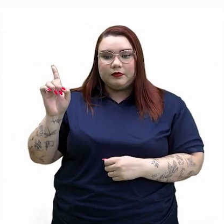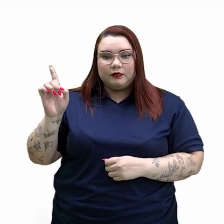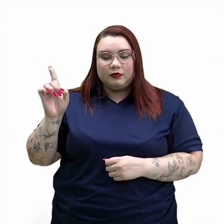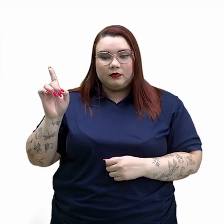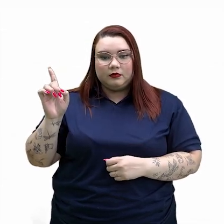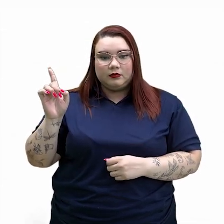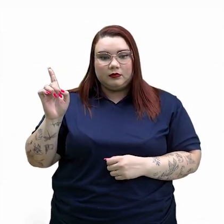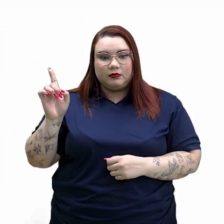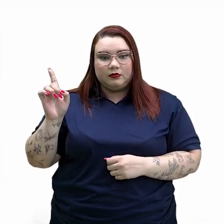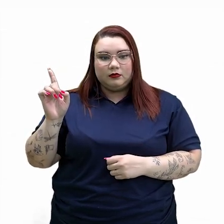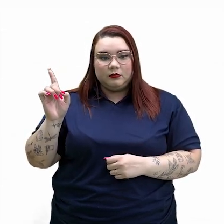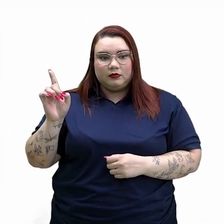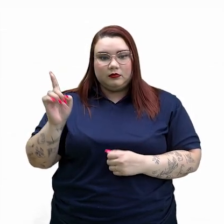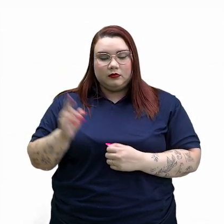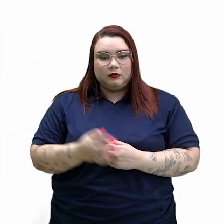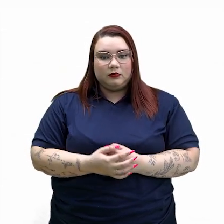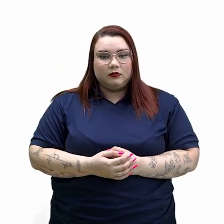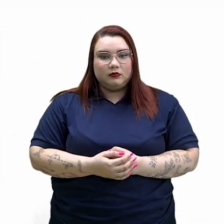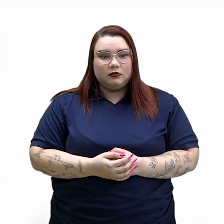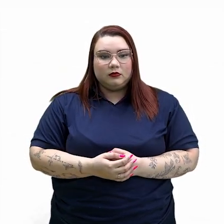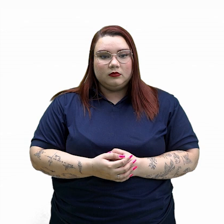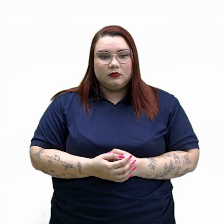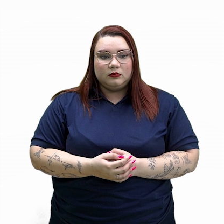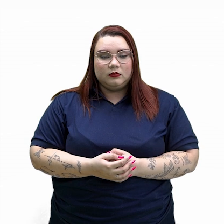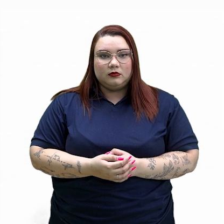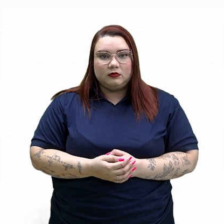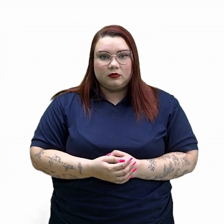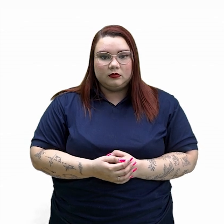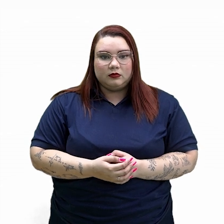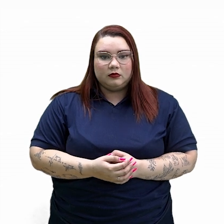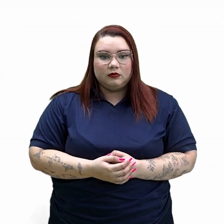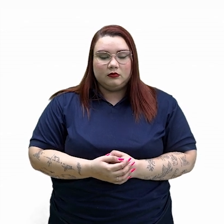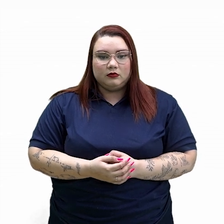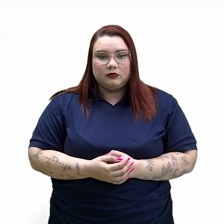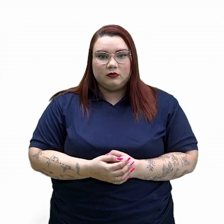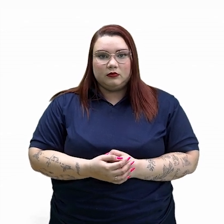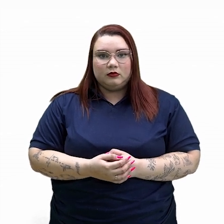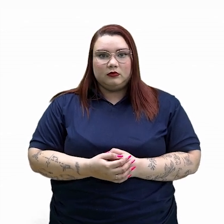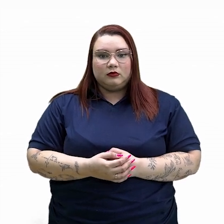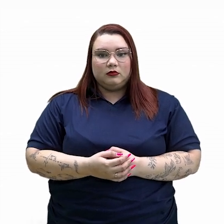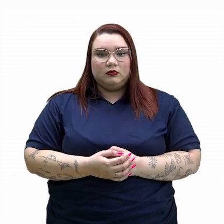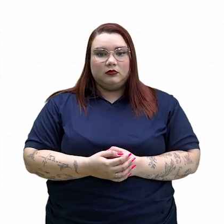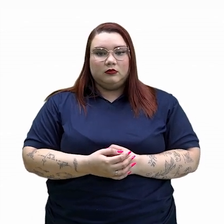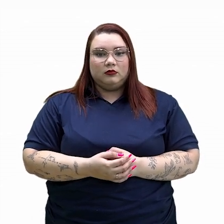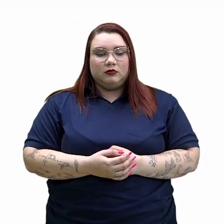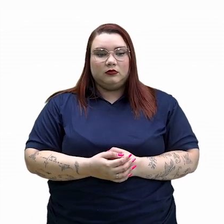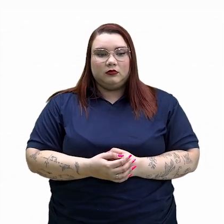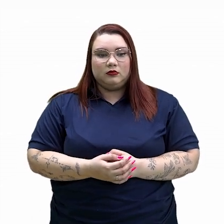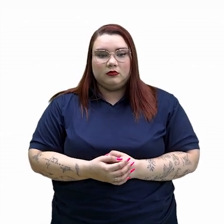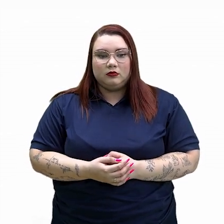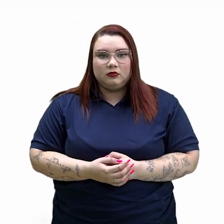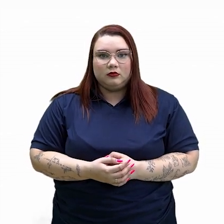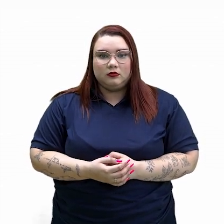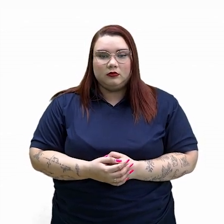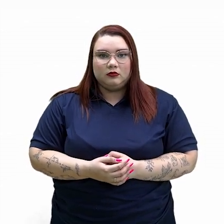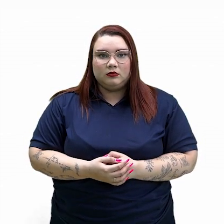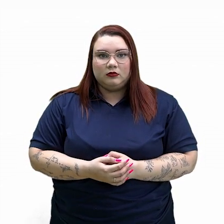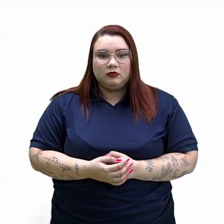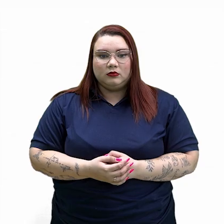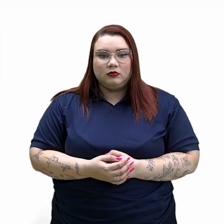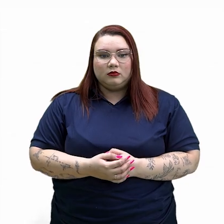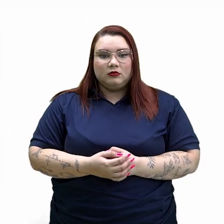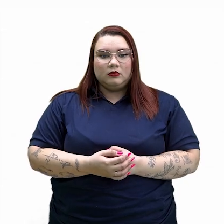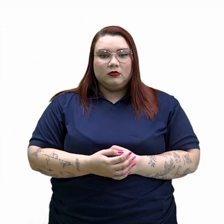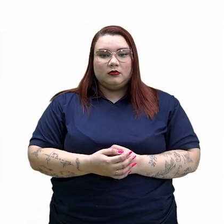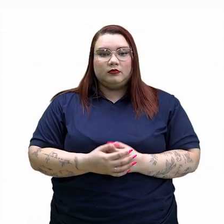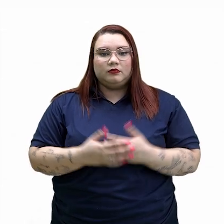capazes de processar a luz de forma a melhorar a formação de imagens, ampliando-as e